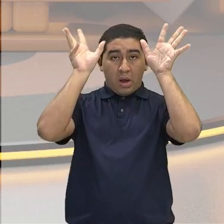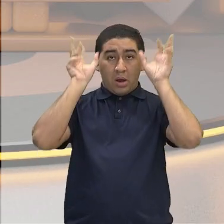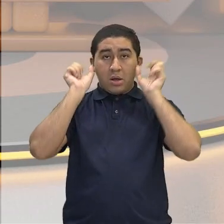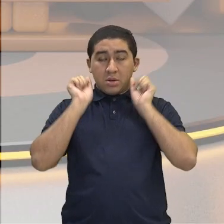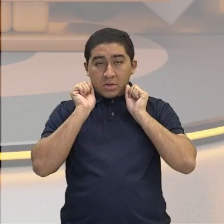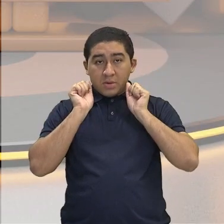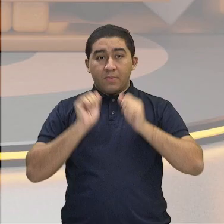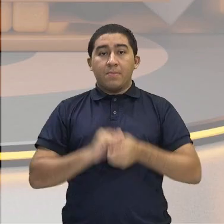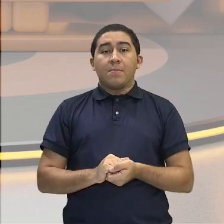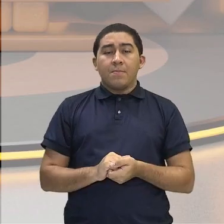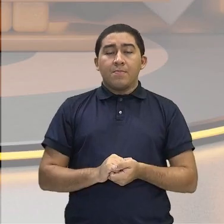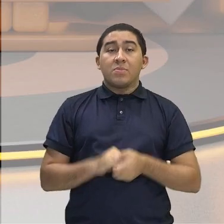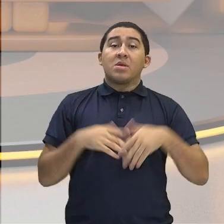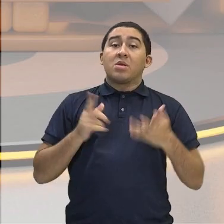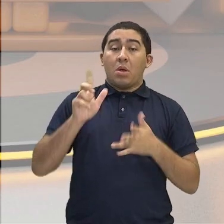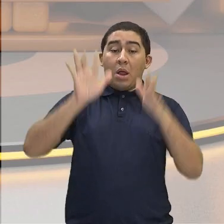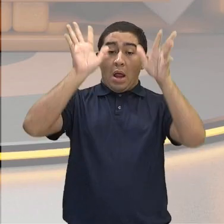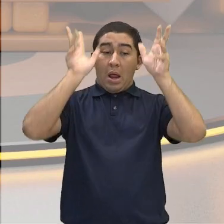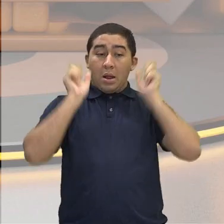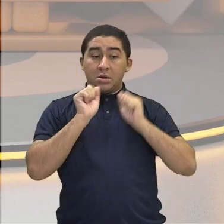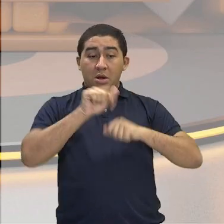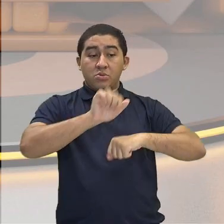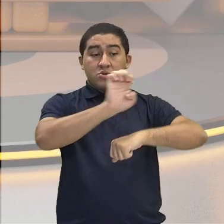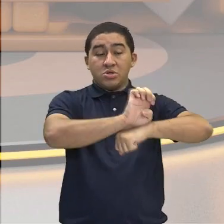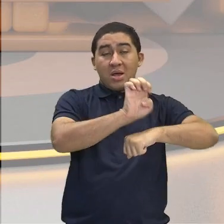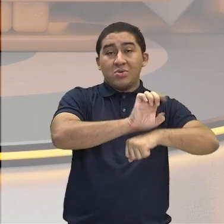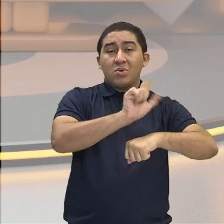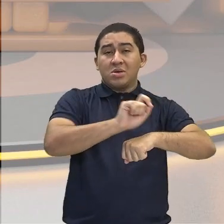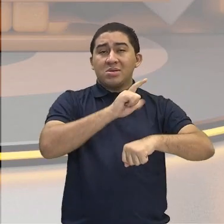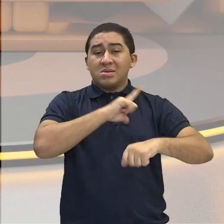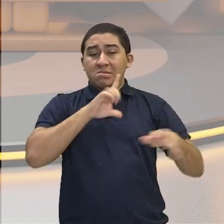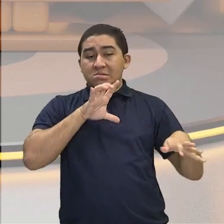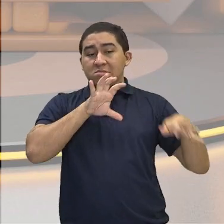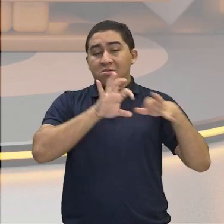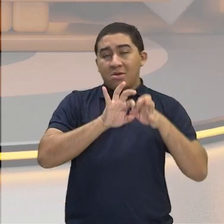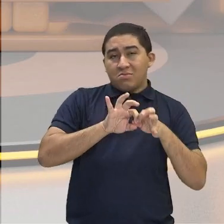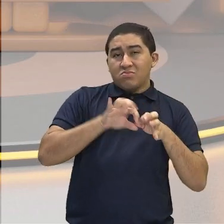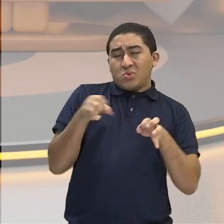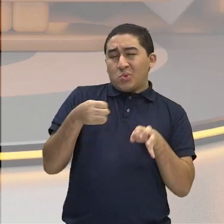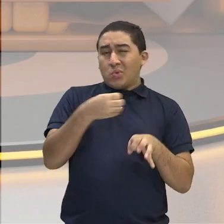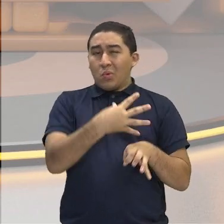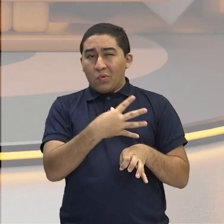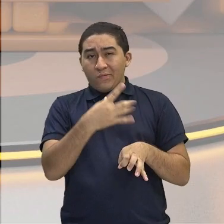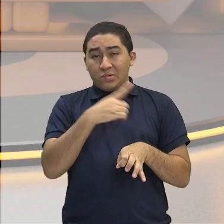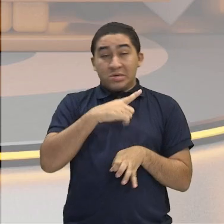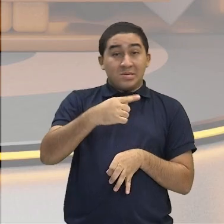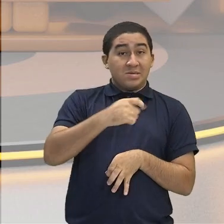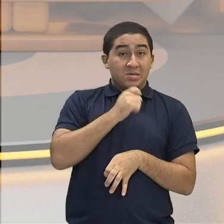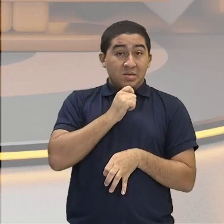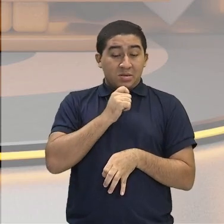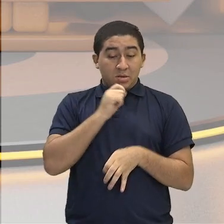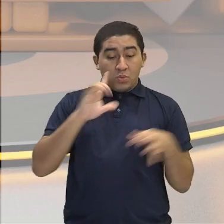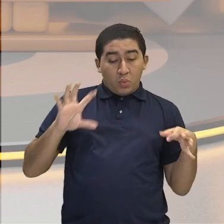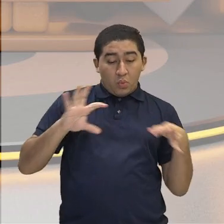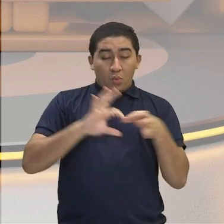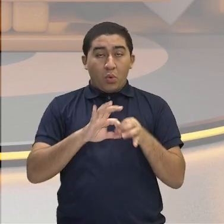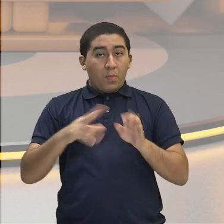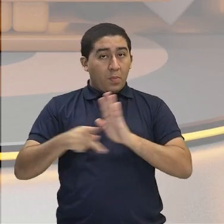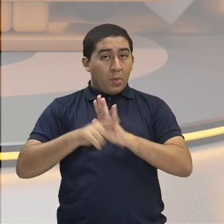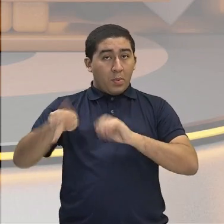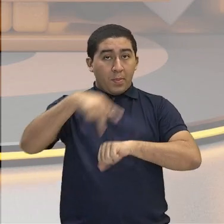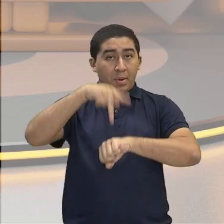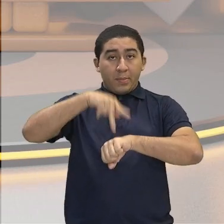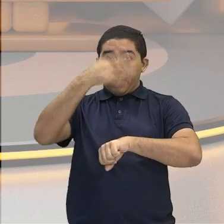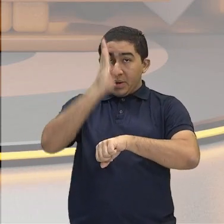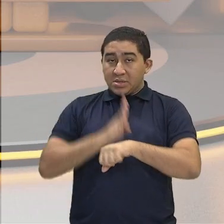ao Brasil. Então, era uma área que ainda estava sendo ali, vamos dizer assim, integrada, claro, ao nosso território. Então,